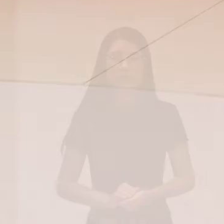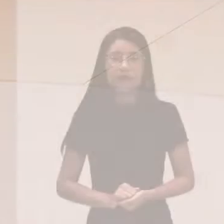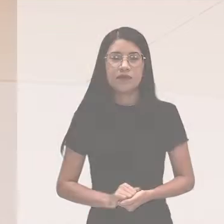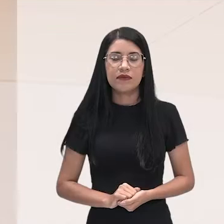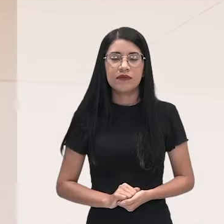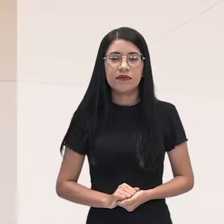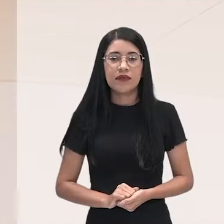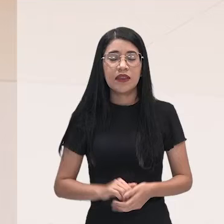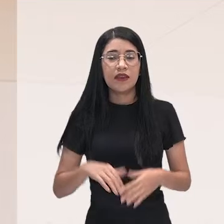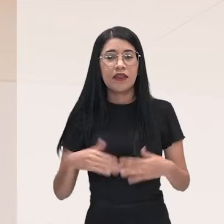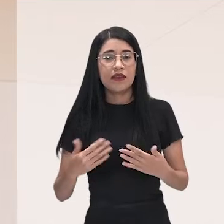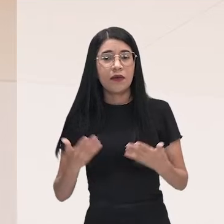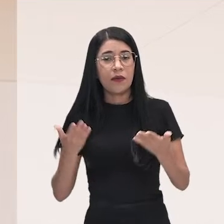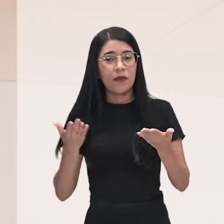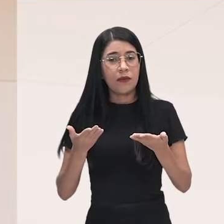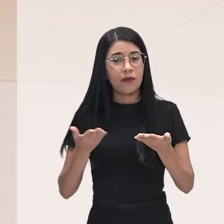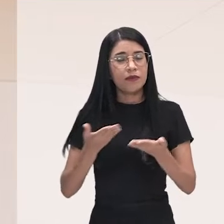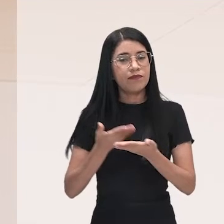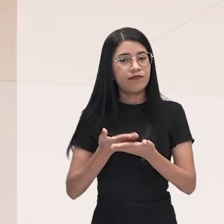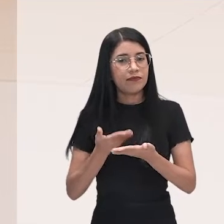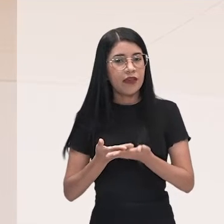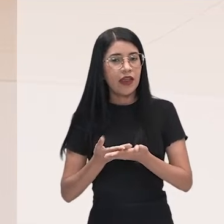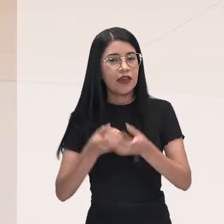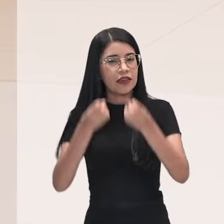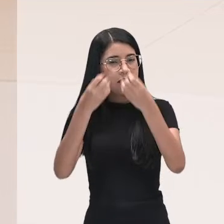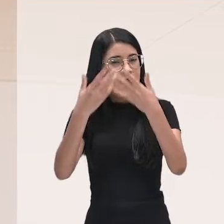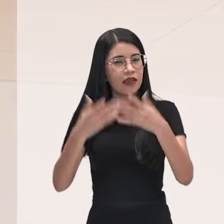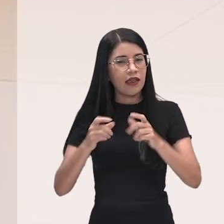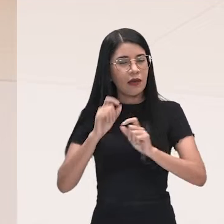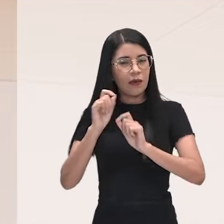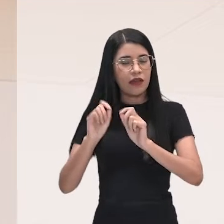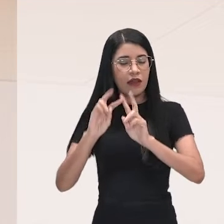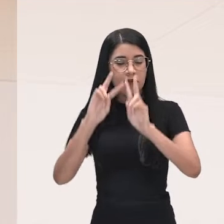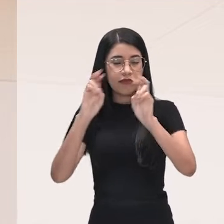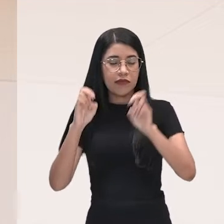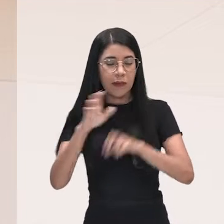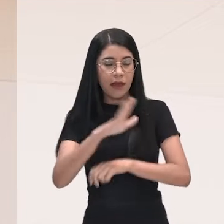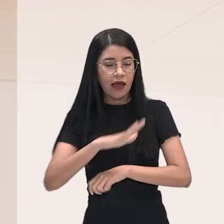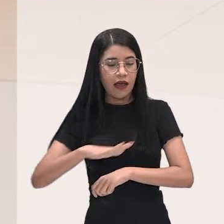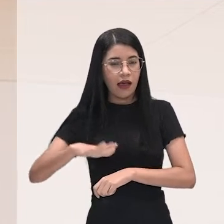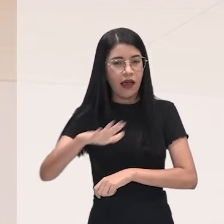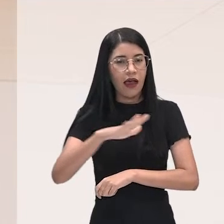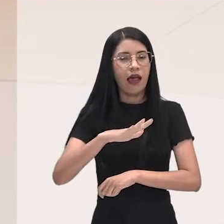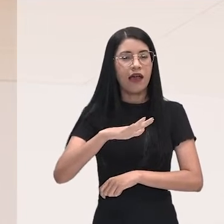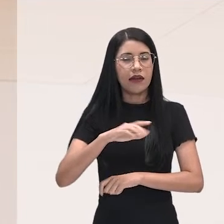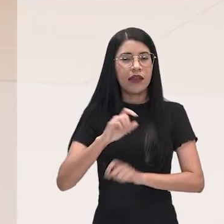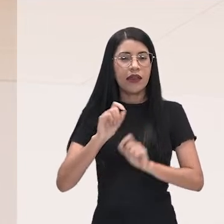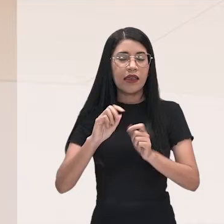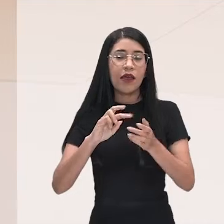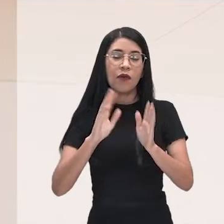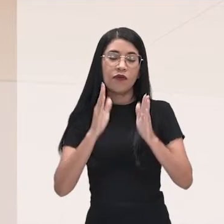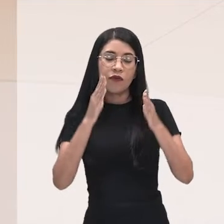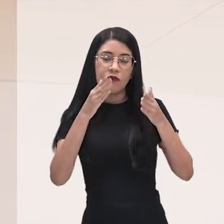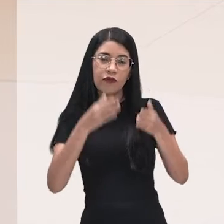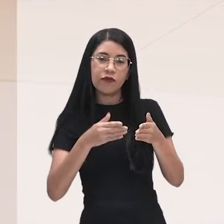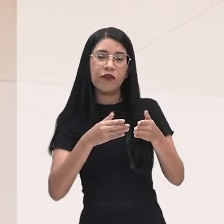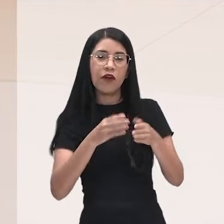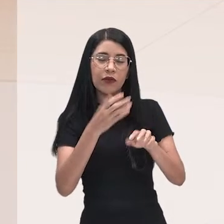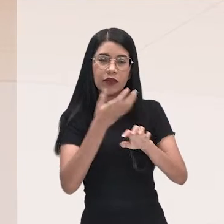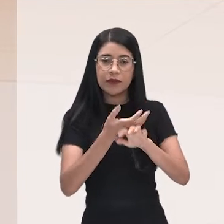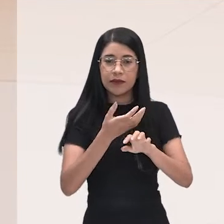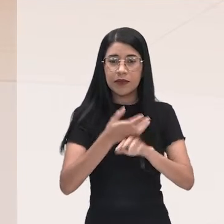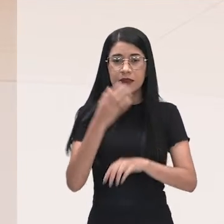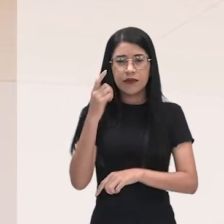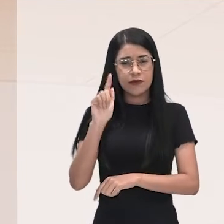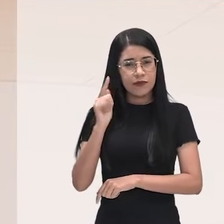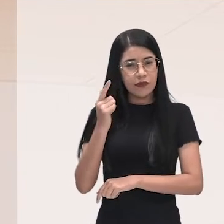Nesta aula, nós iremos falar de espaço geográfico, que é o objeto de estudo da ciência geográfica. Tá? É